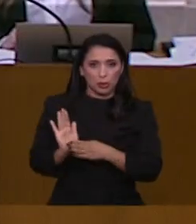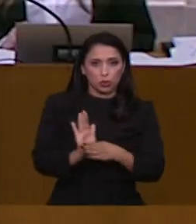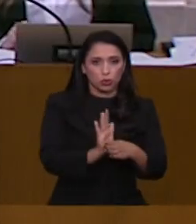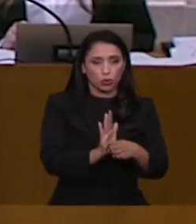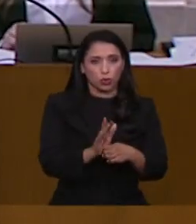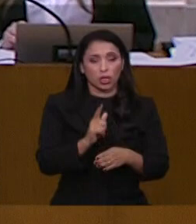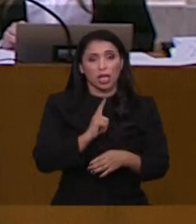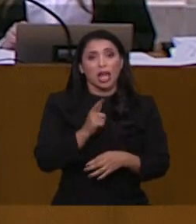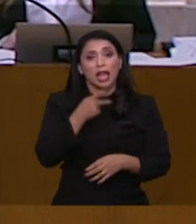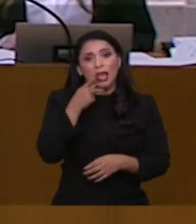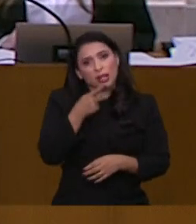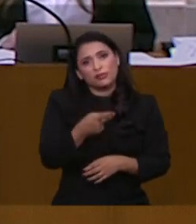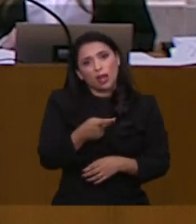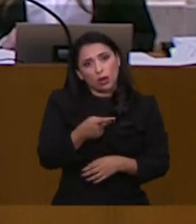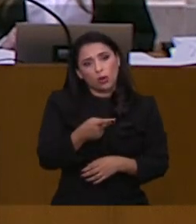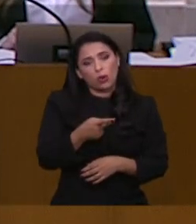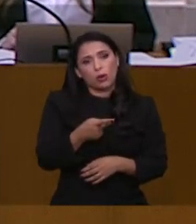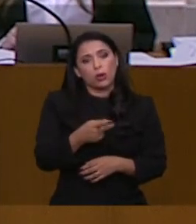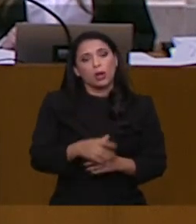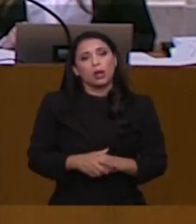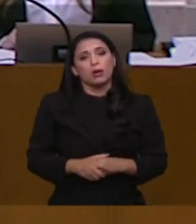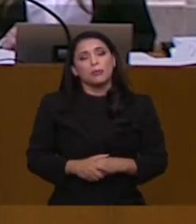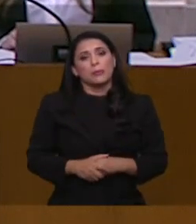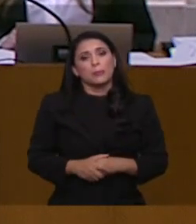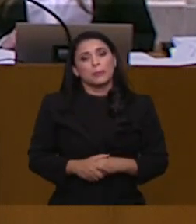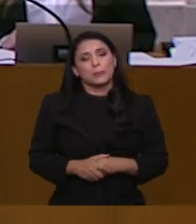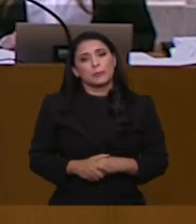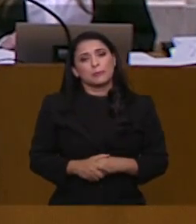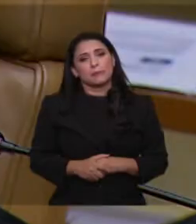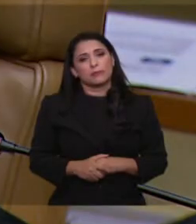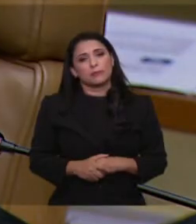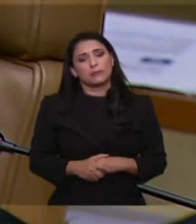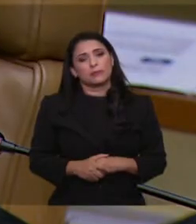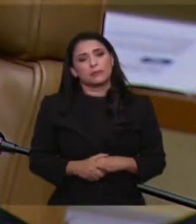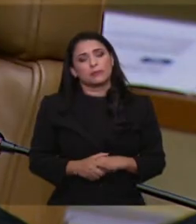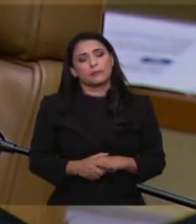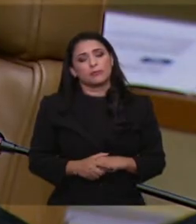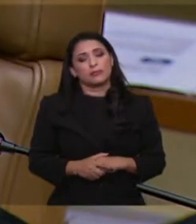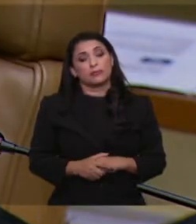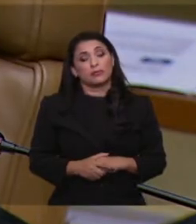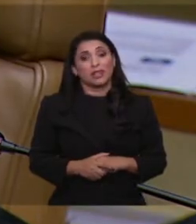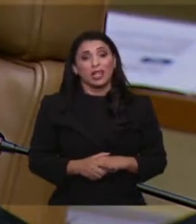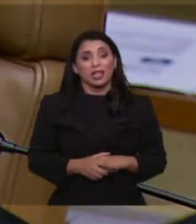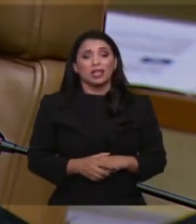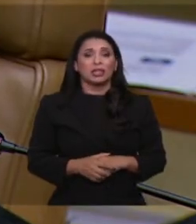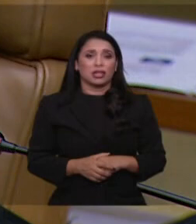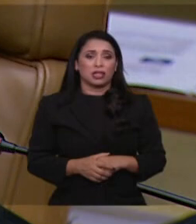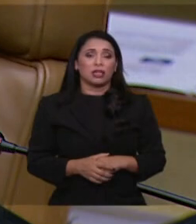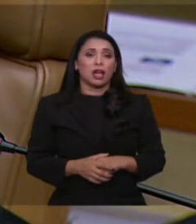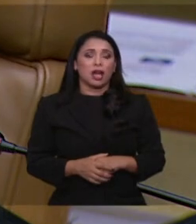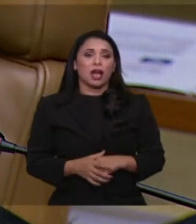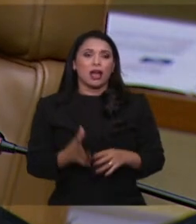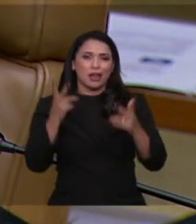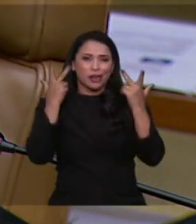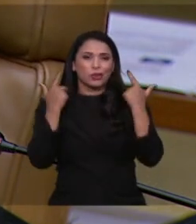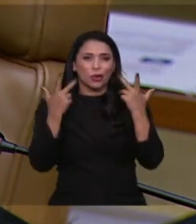que, em grande parte, a mulher sofre mais, em especial em questões patrimoniais concernentes